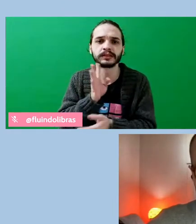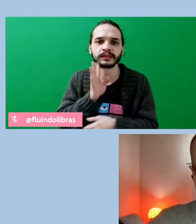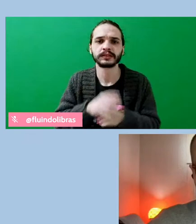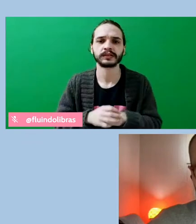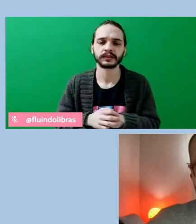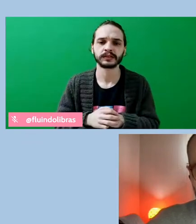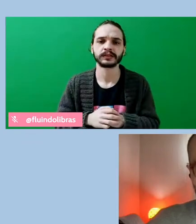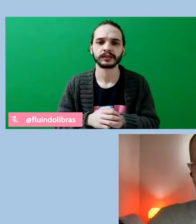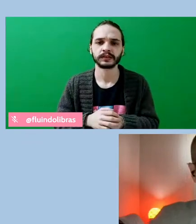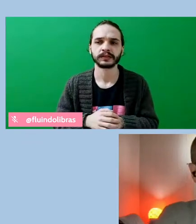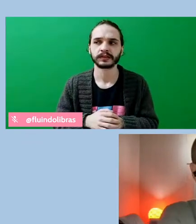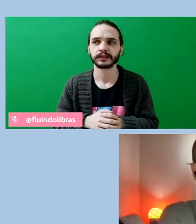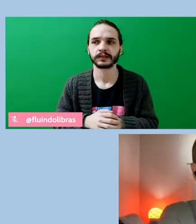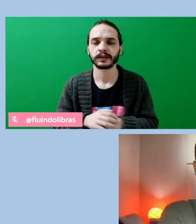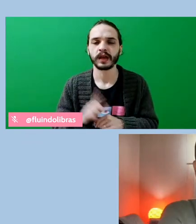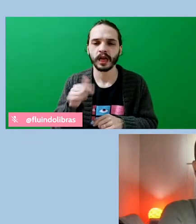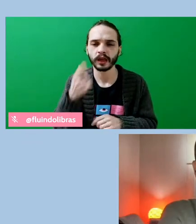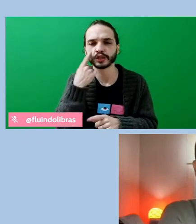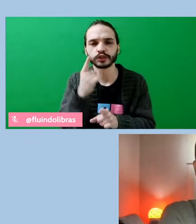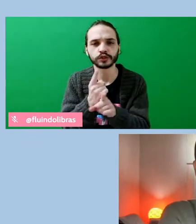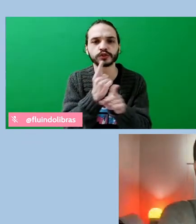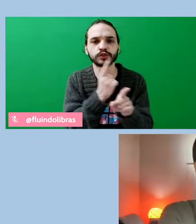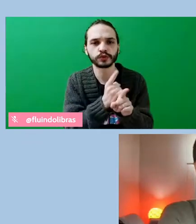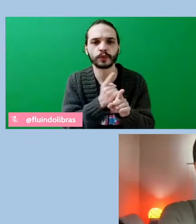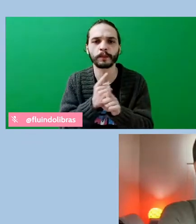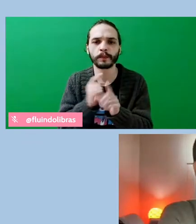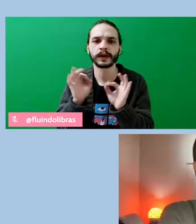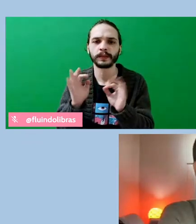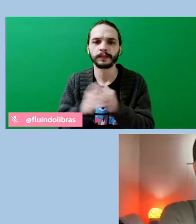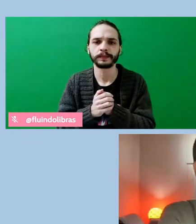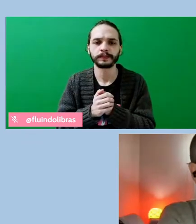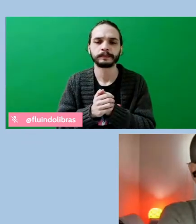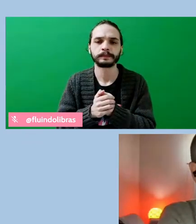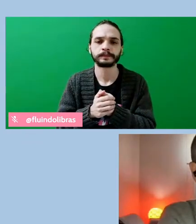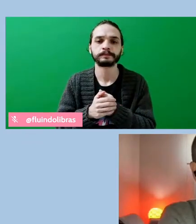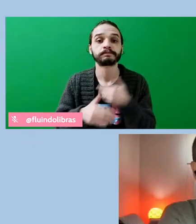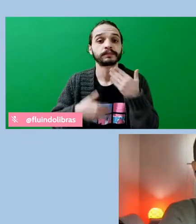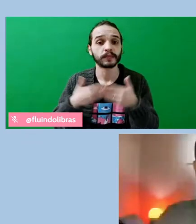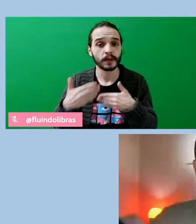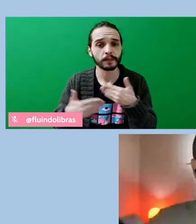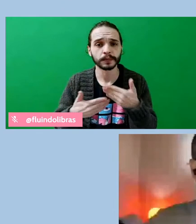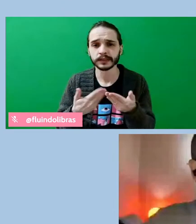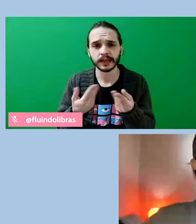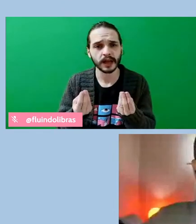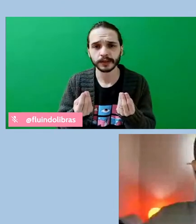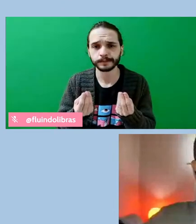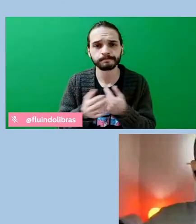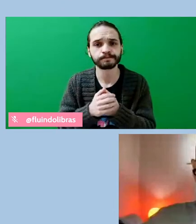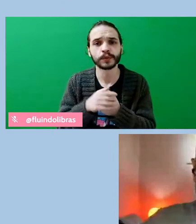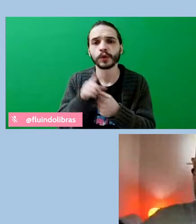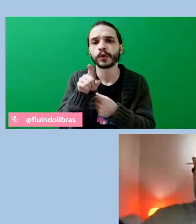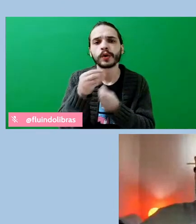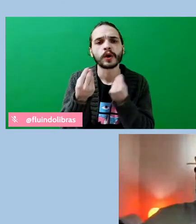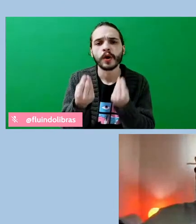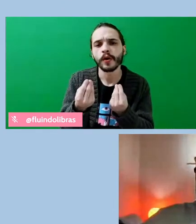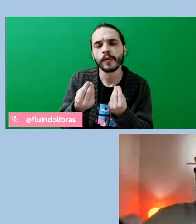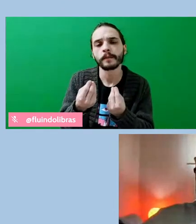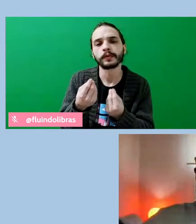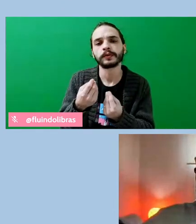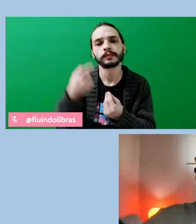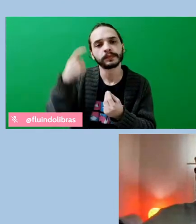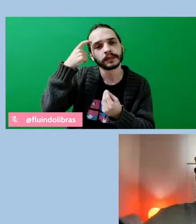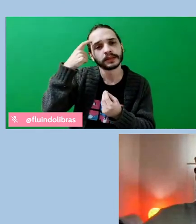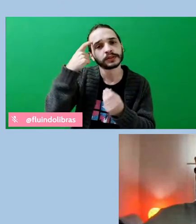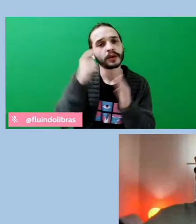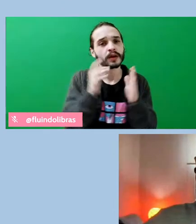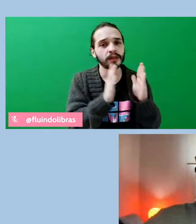Descoberto, exatamente. de descoberta mesmo. E aí nesse processo, Murilo, como é que vocês pensaram aí as etapas de